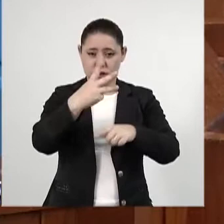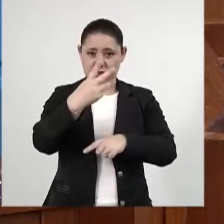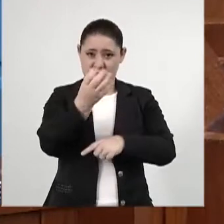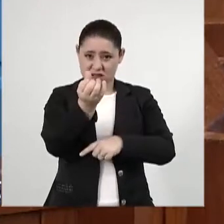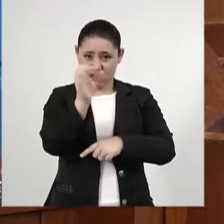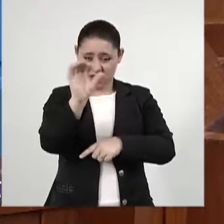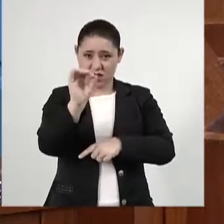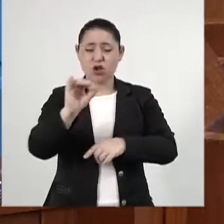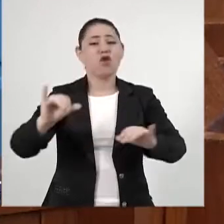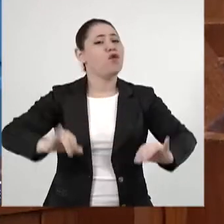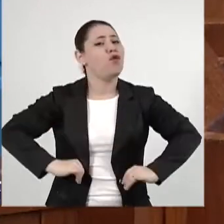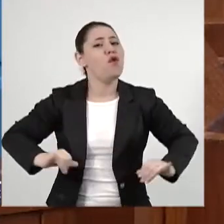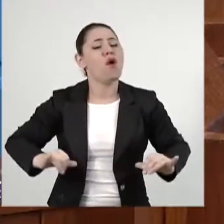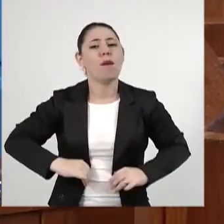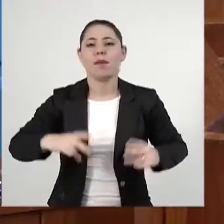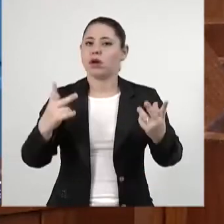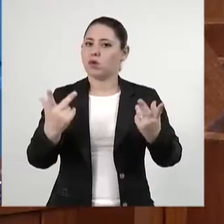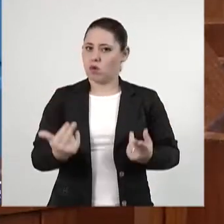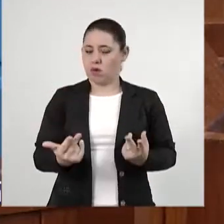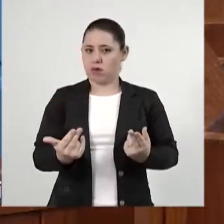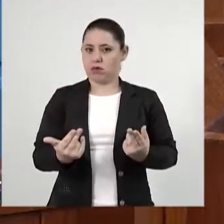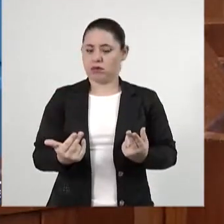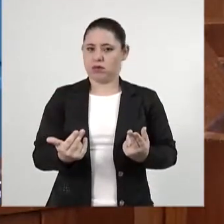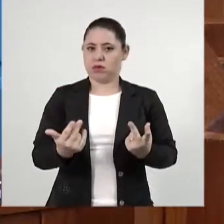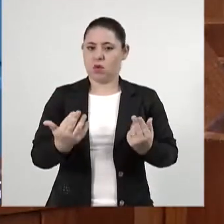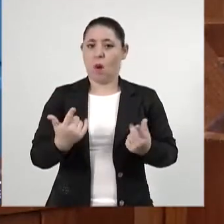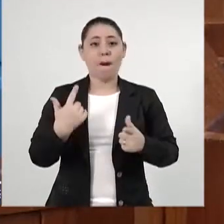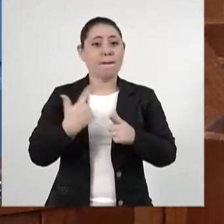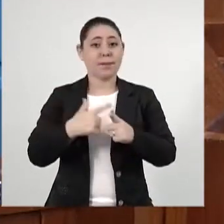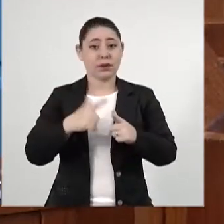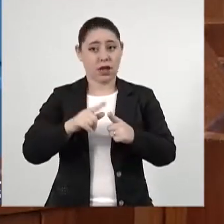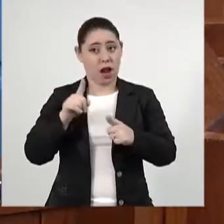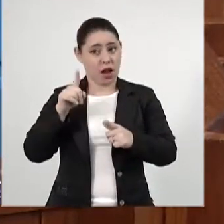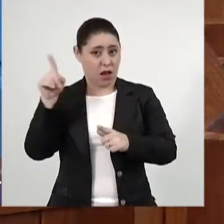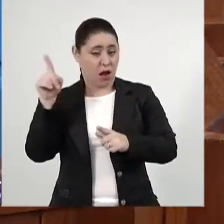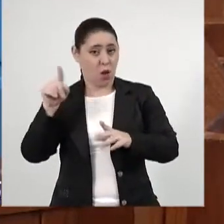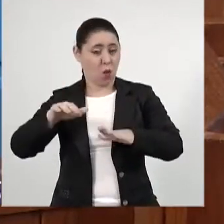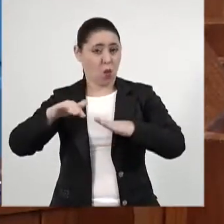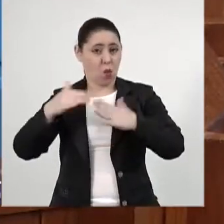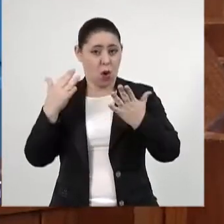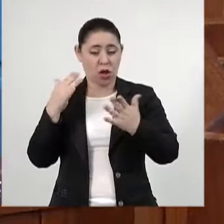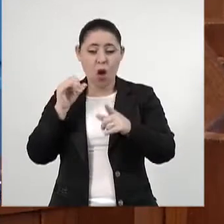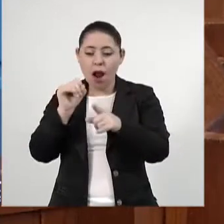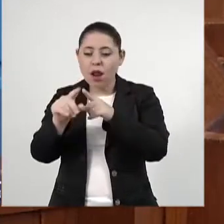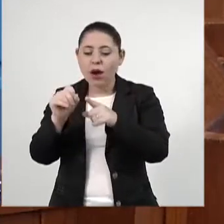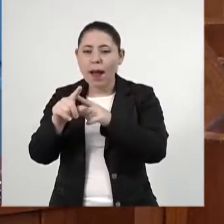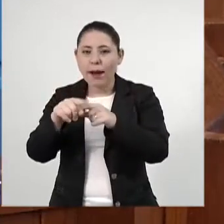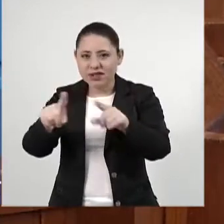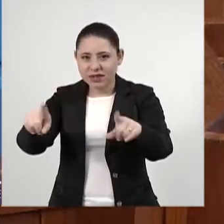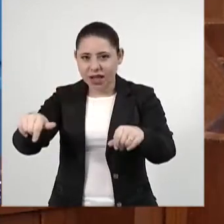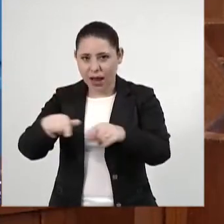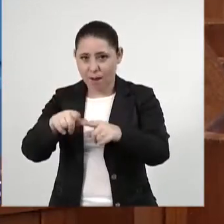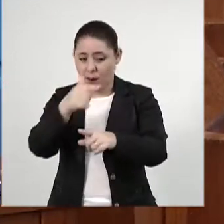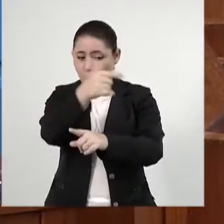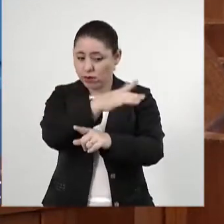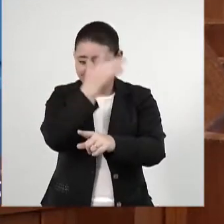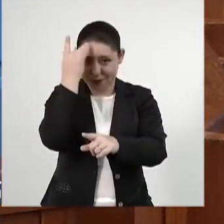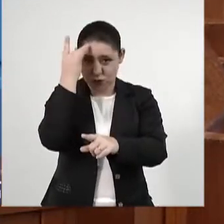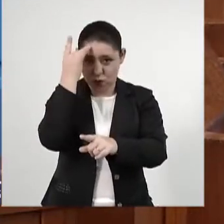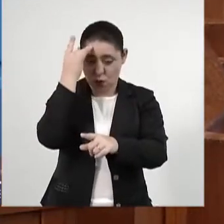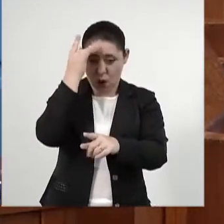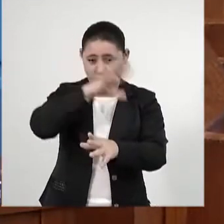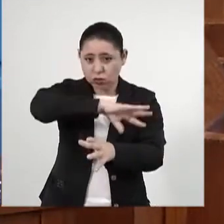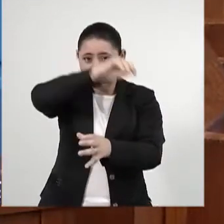passam fome do mesmo jeito? Do mesmo jeito. Porque lá, quando os índios alugavam a terra para terceiro colocar boi